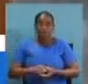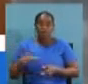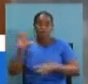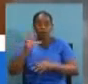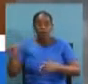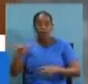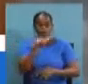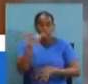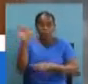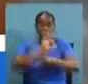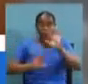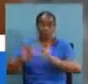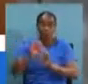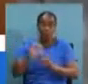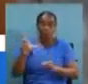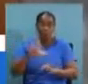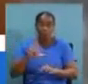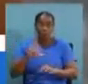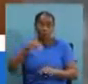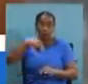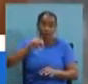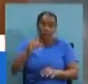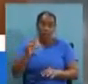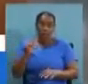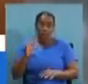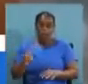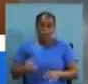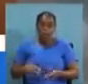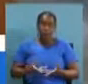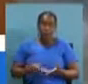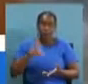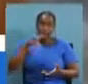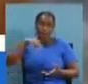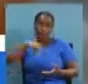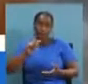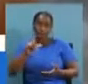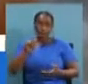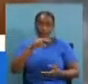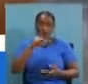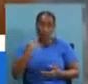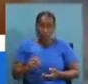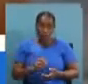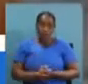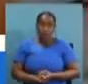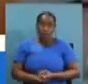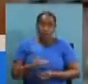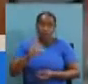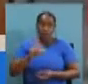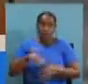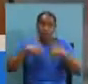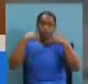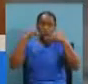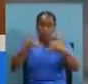Europa, que é Lisboa, Paris, Malpensa, Milão. E depois